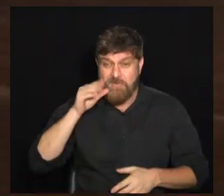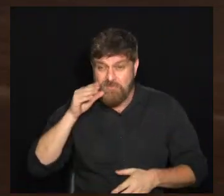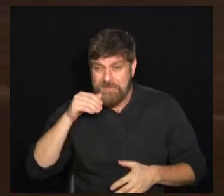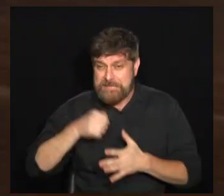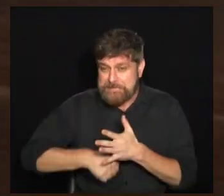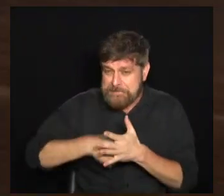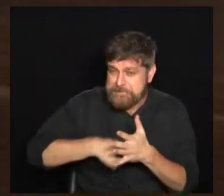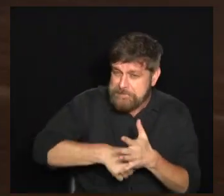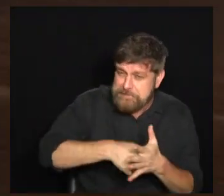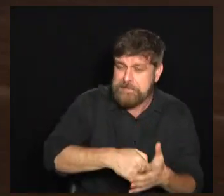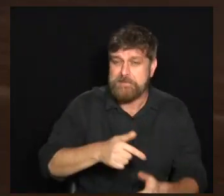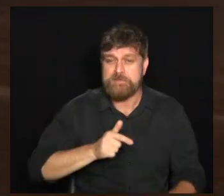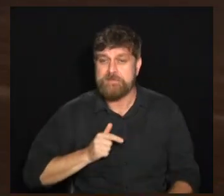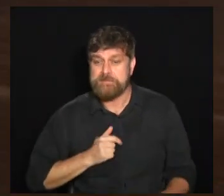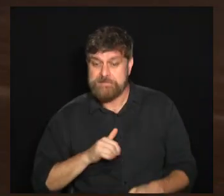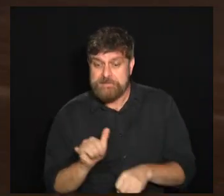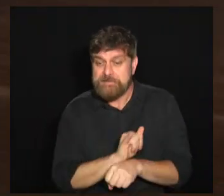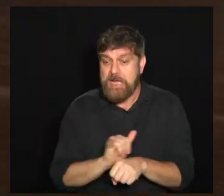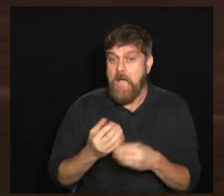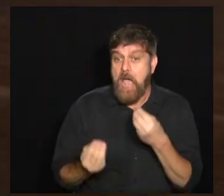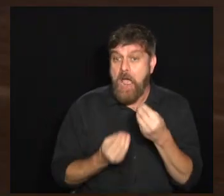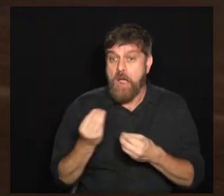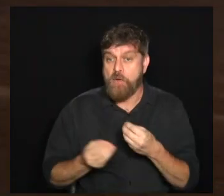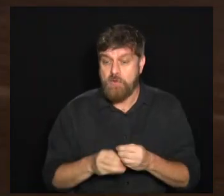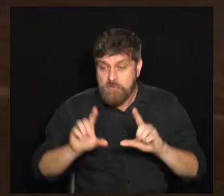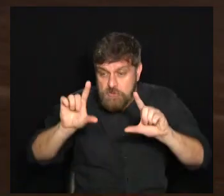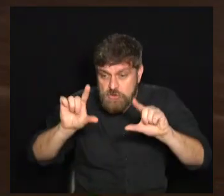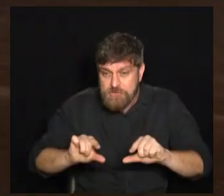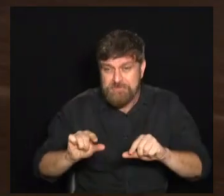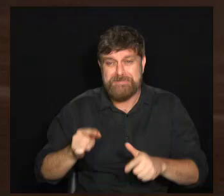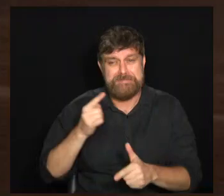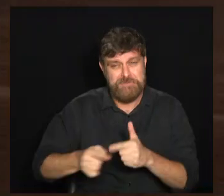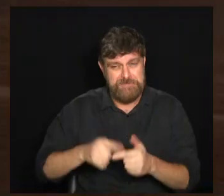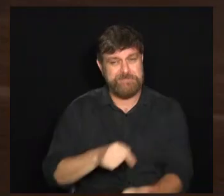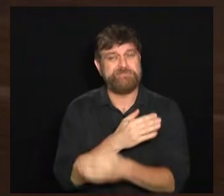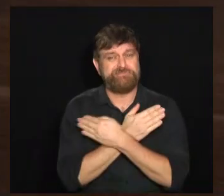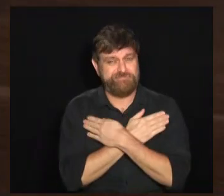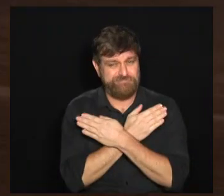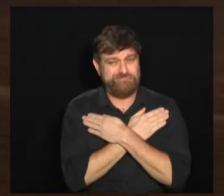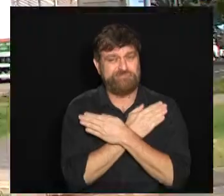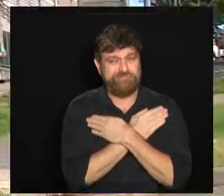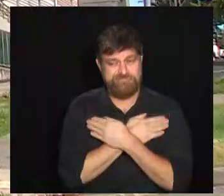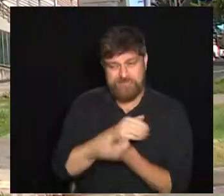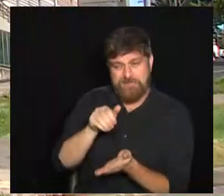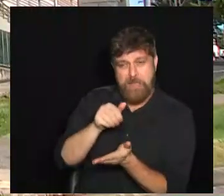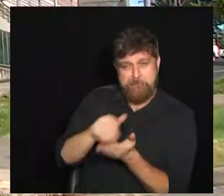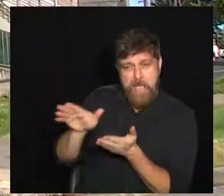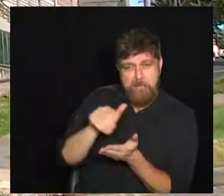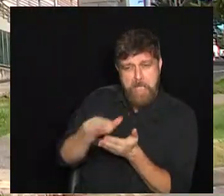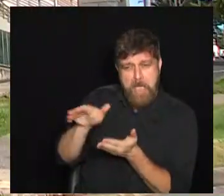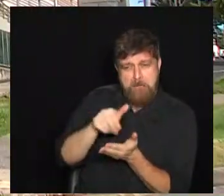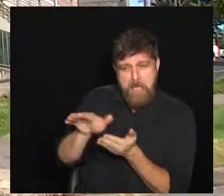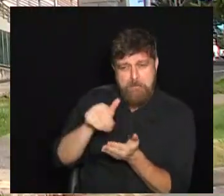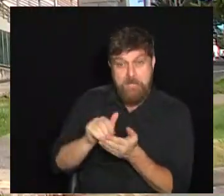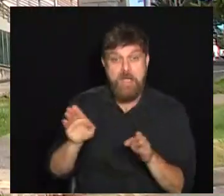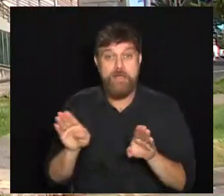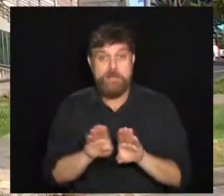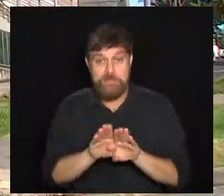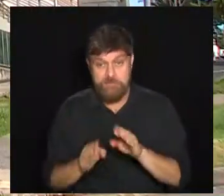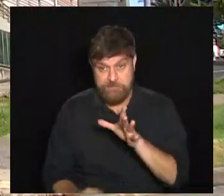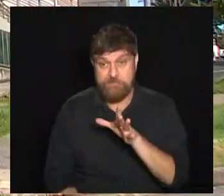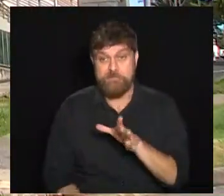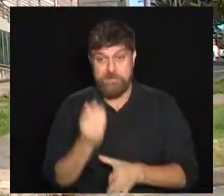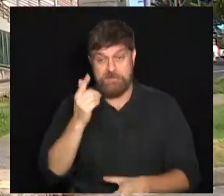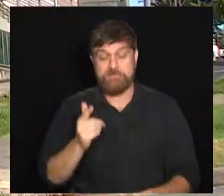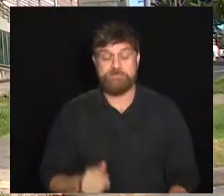ver medidas para minimizar esse agravamento aí da crise econômica e desse impacto direto